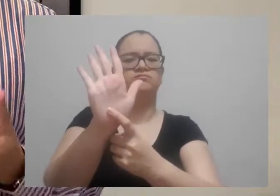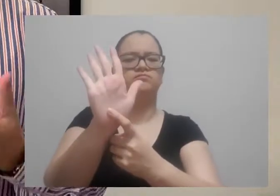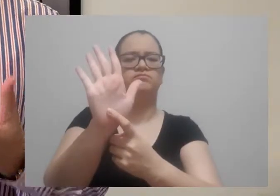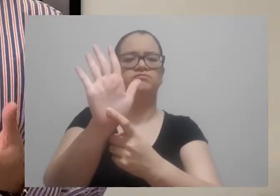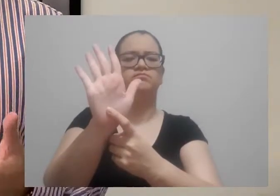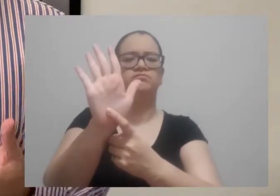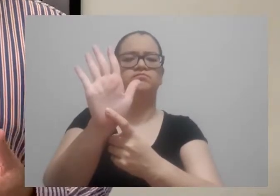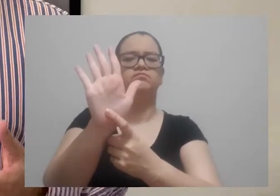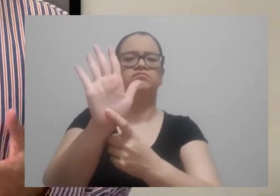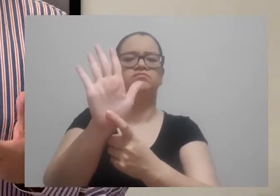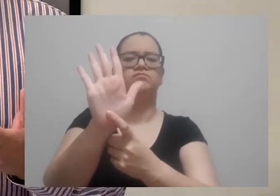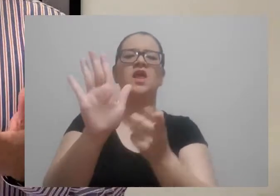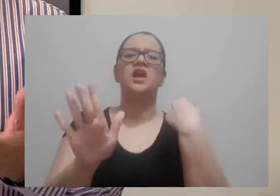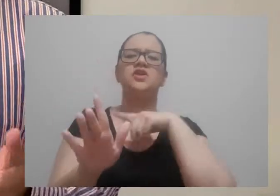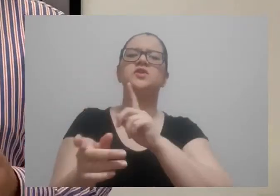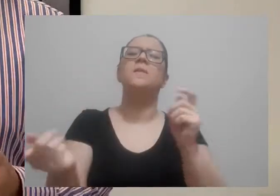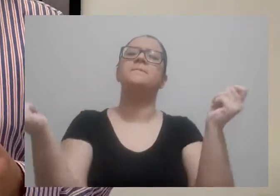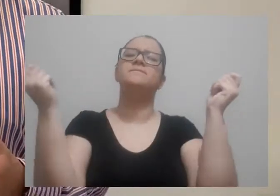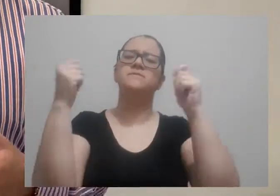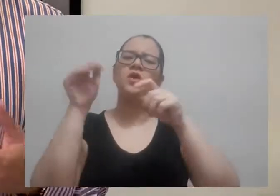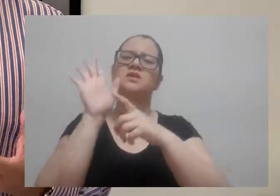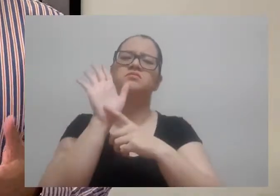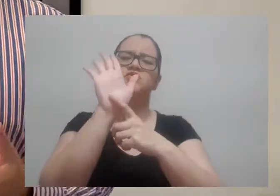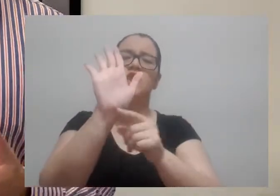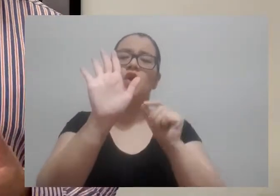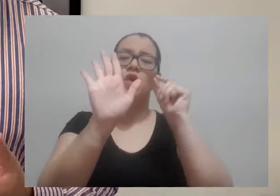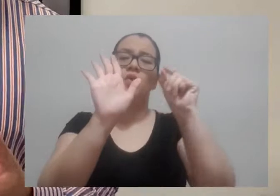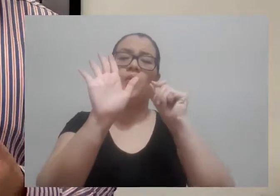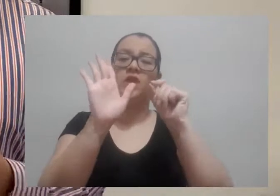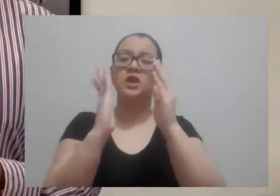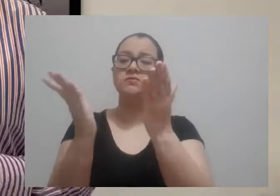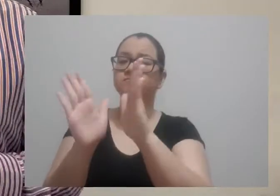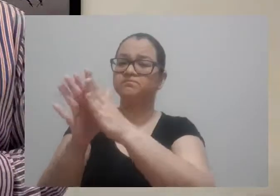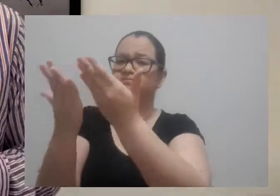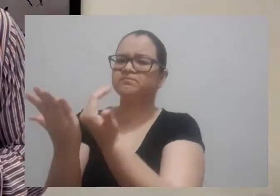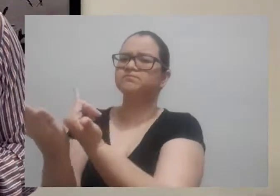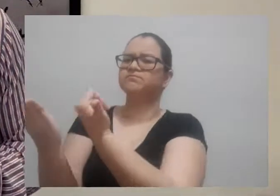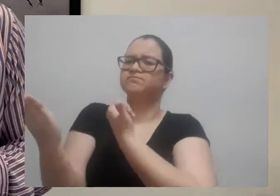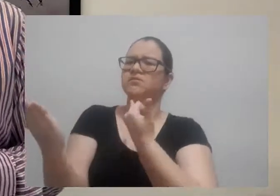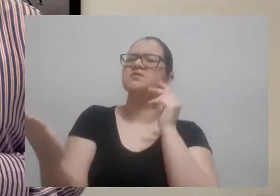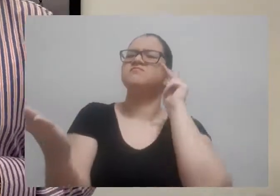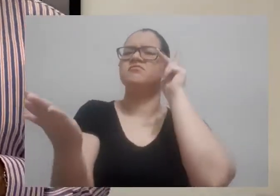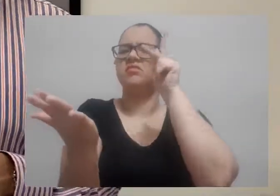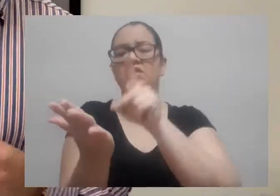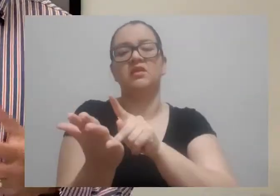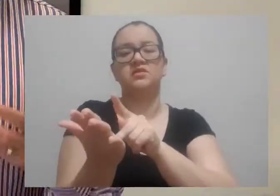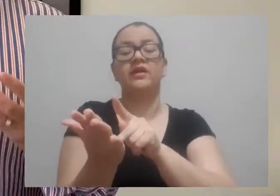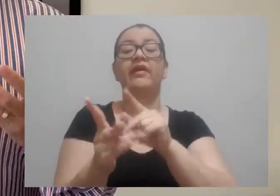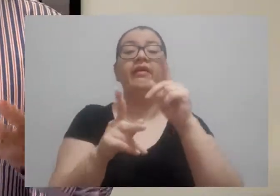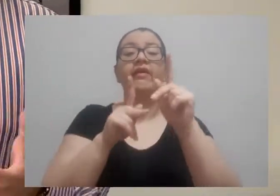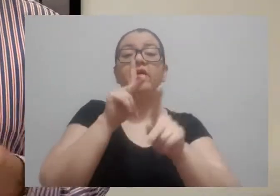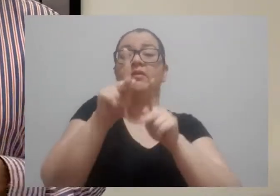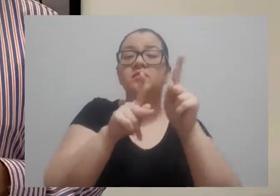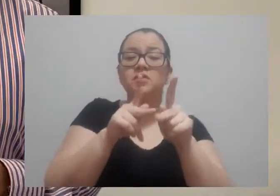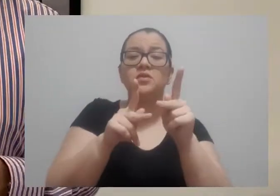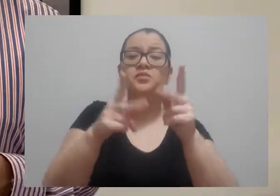expor aquilo que verdadeiramente a Tua Palavra diz, que haja compreensão por parte daqueles que estão ouvindo, daqueles que